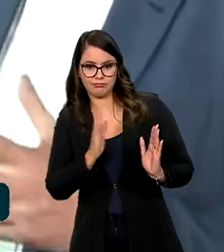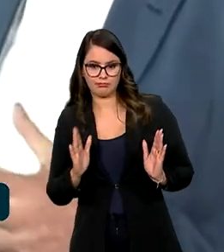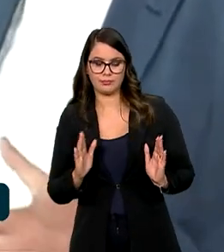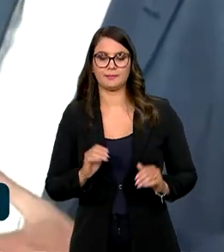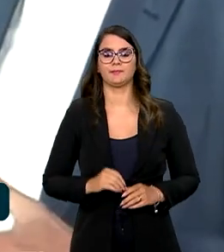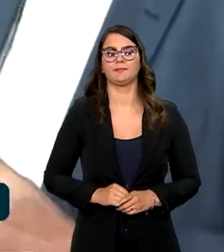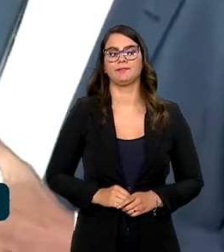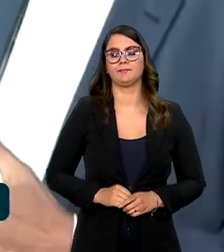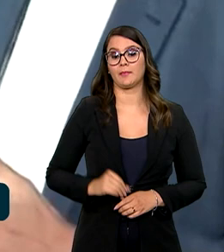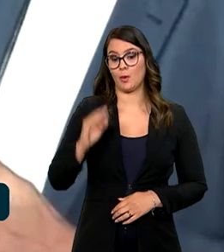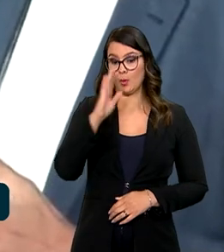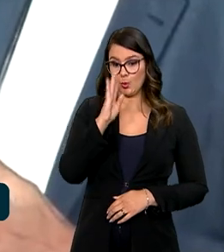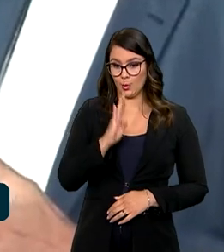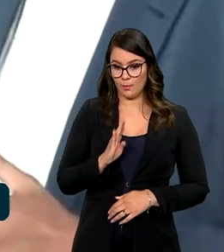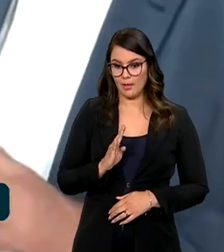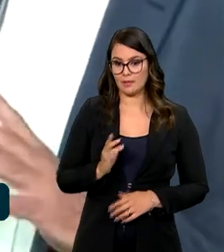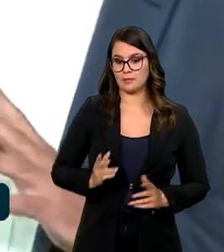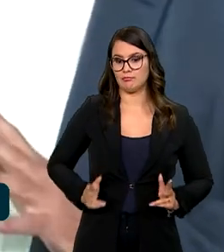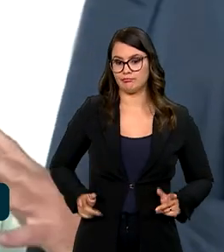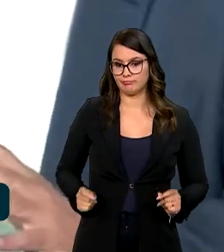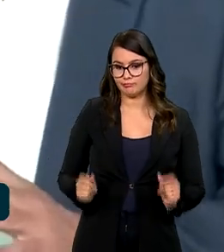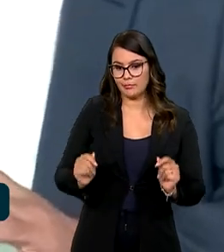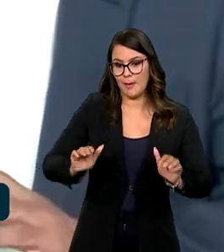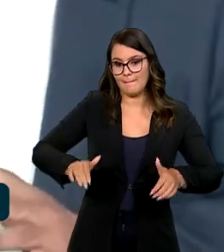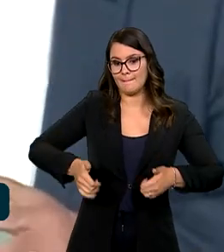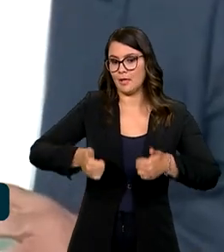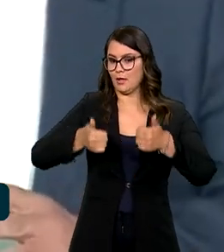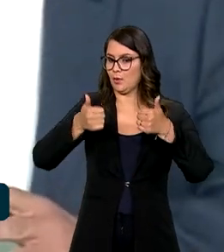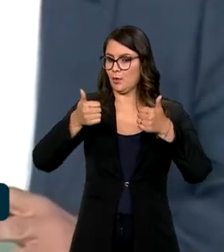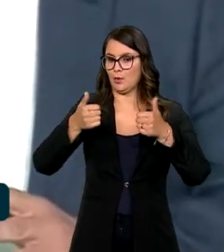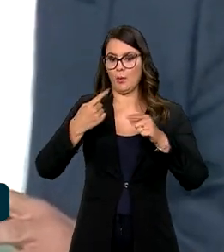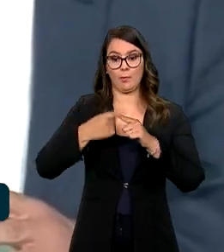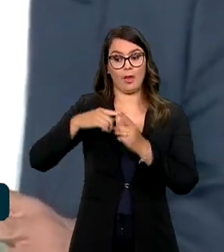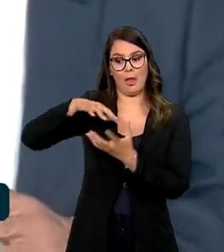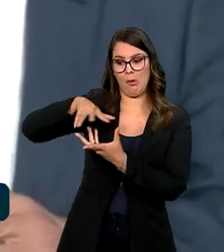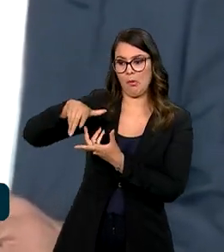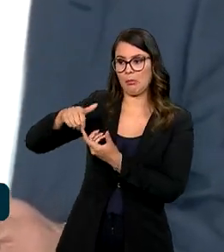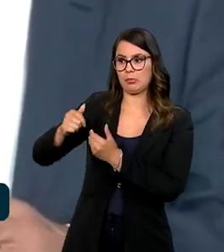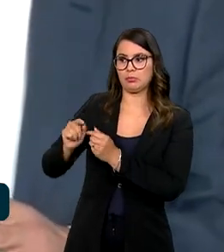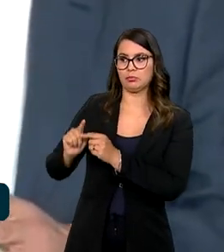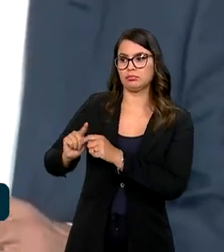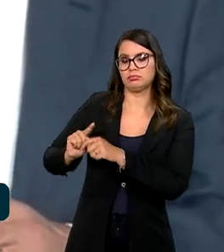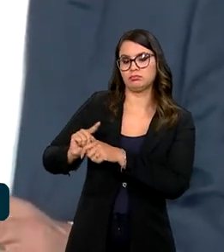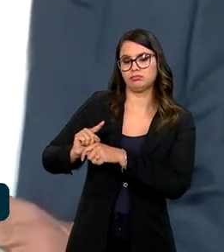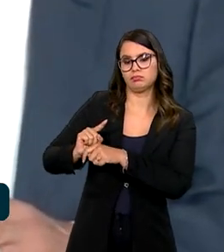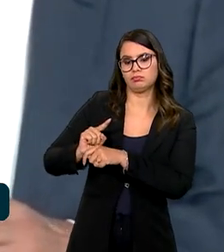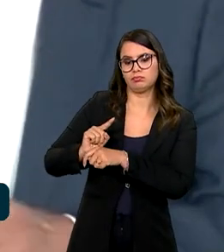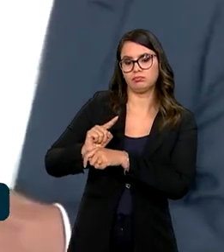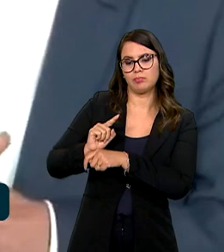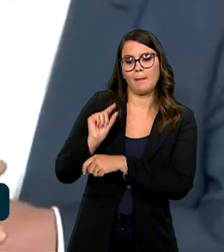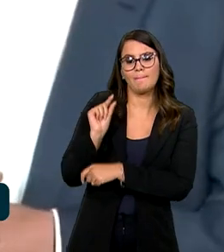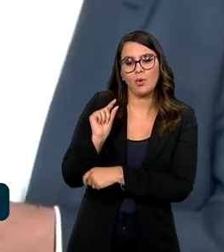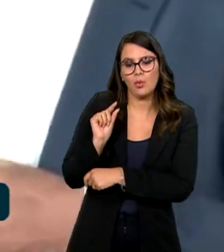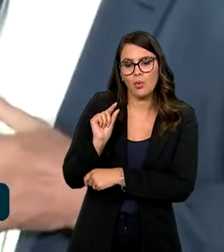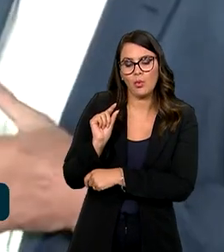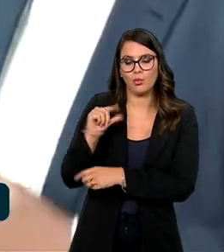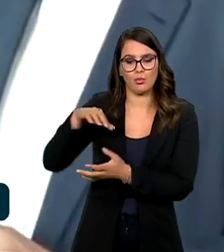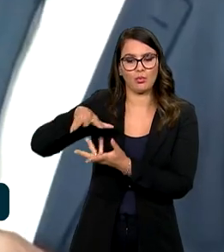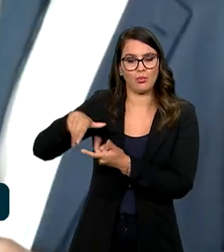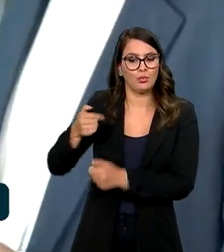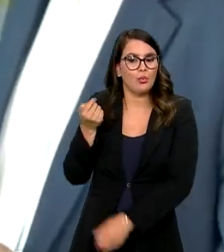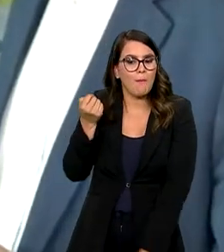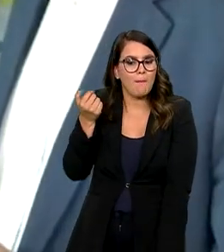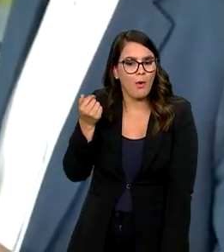interno deu uma melhorada porque o mundo não tá crescendo muito a gente não pode contar tanto com o mundo